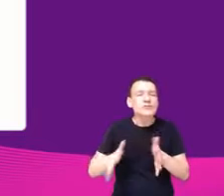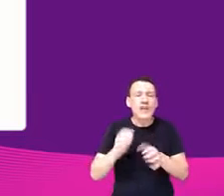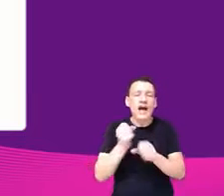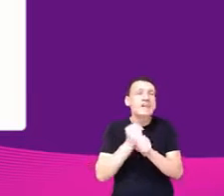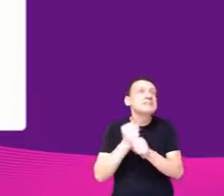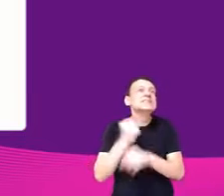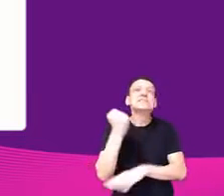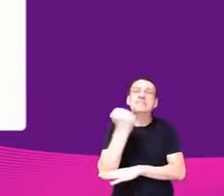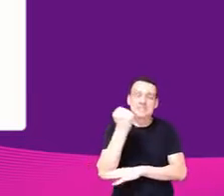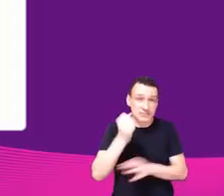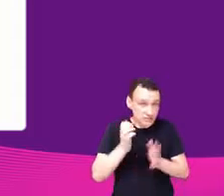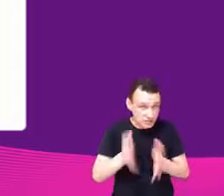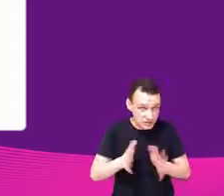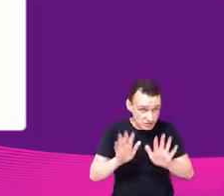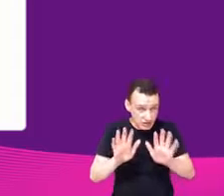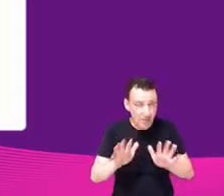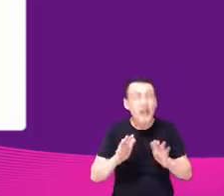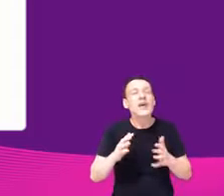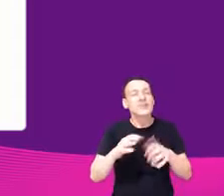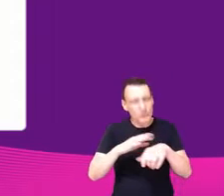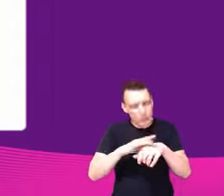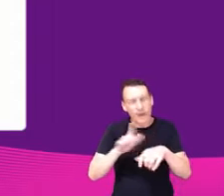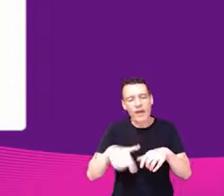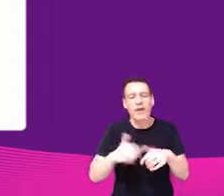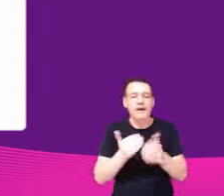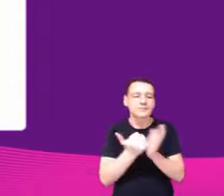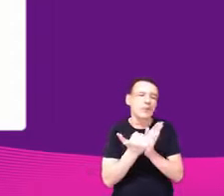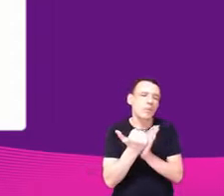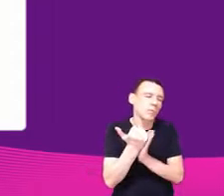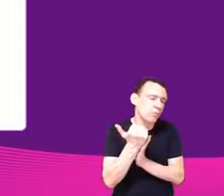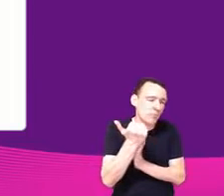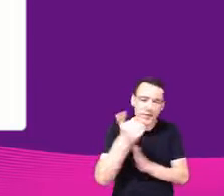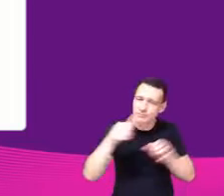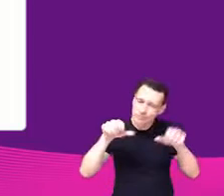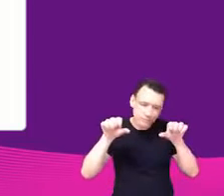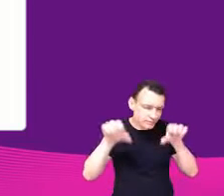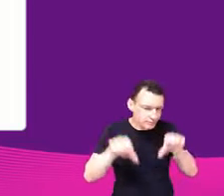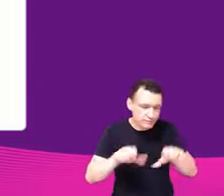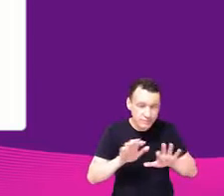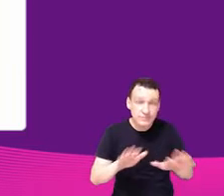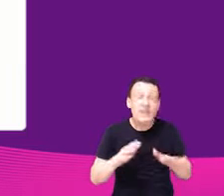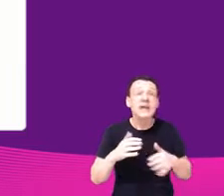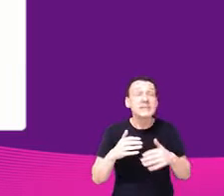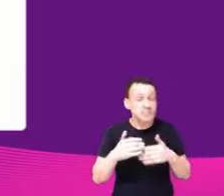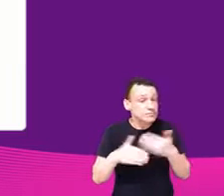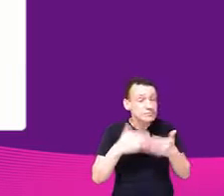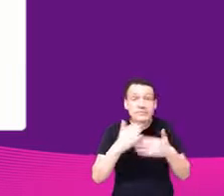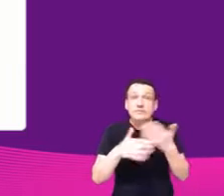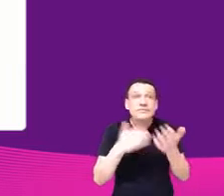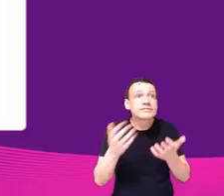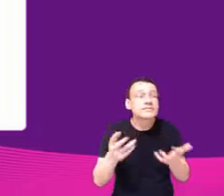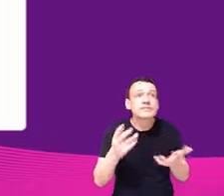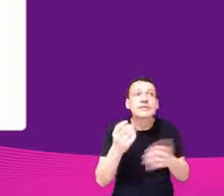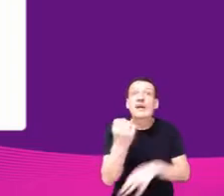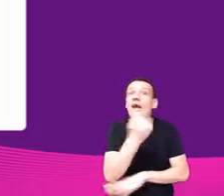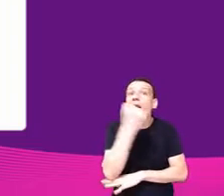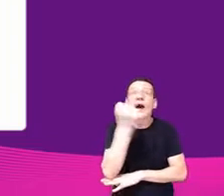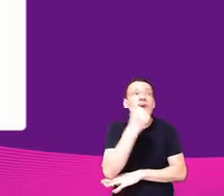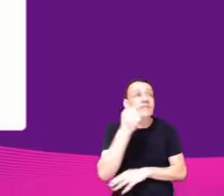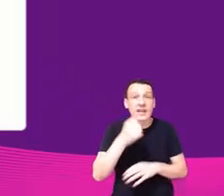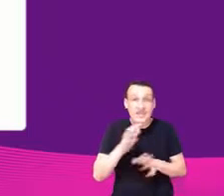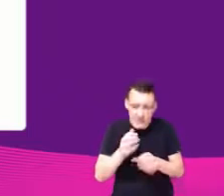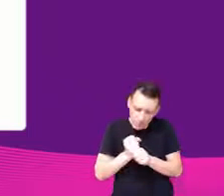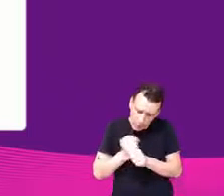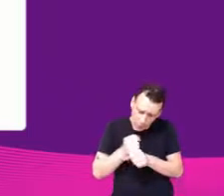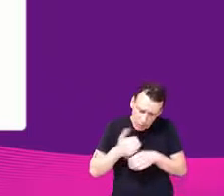ela é progressiva e tende a progredir para os estágios mais avançados da doença, onde os problemas